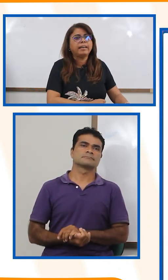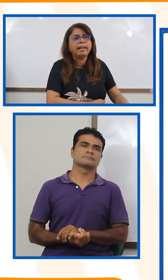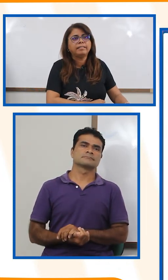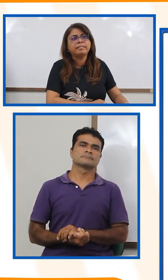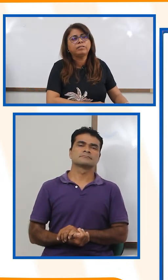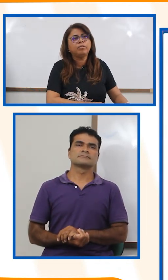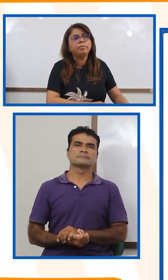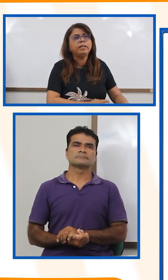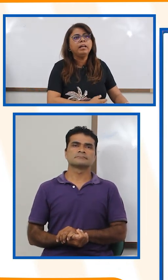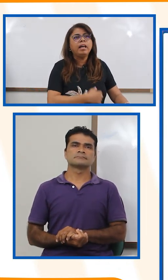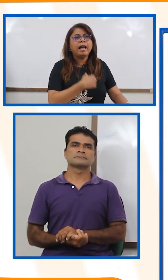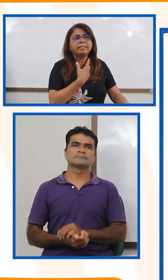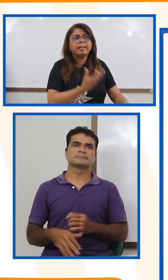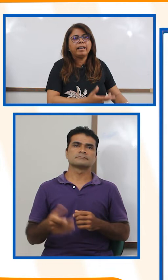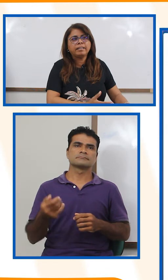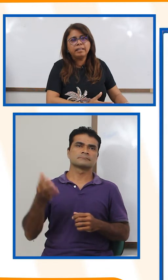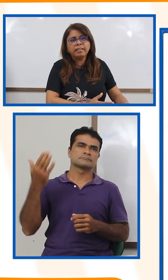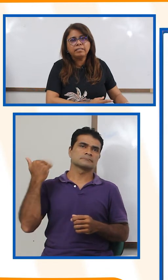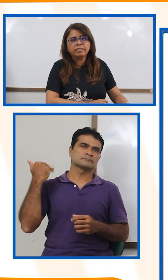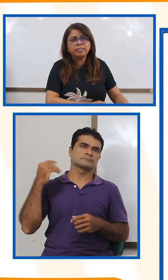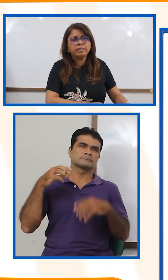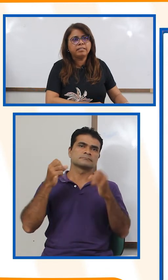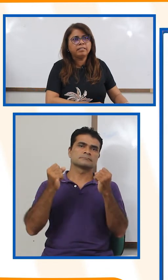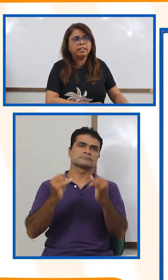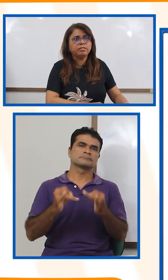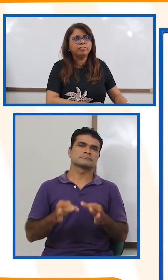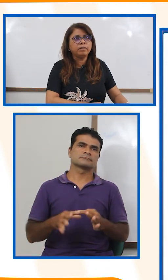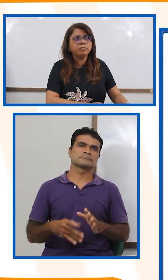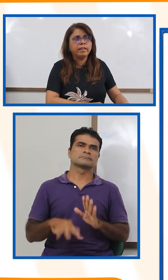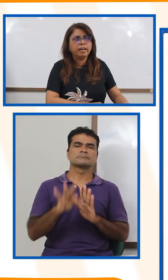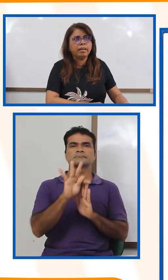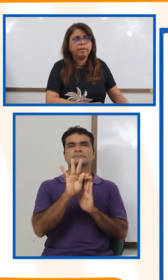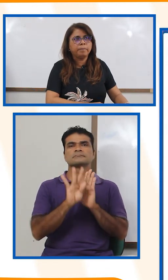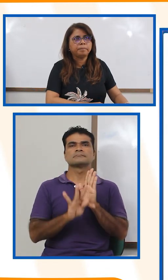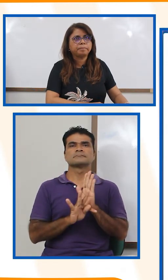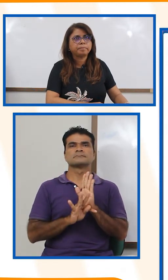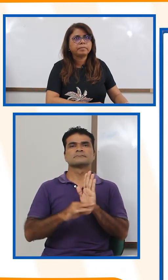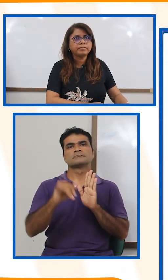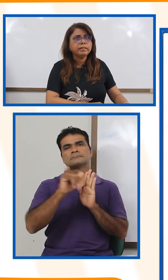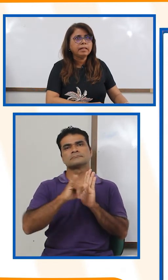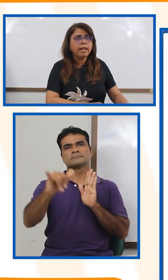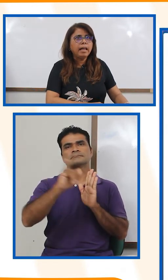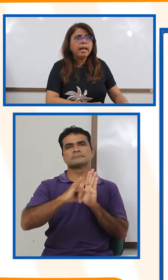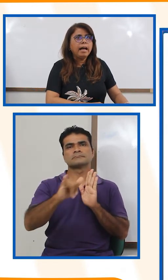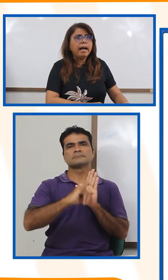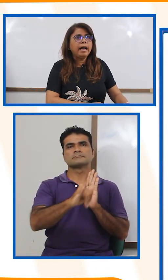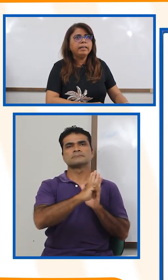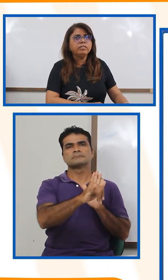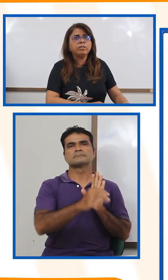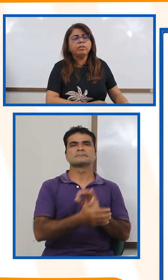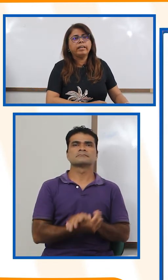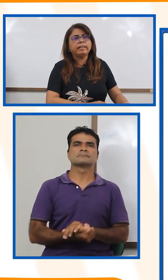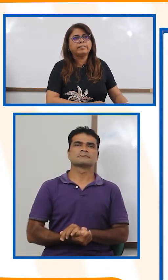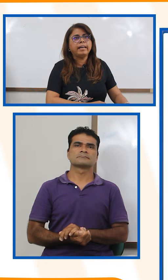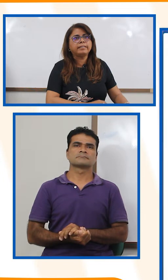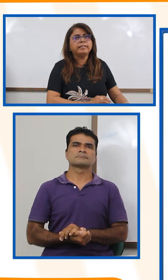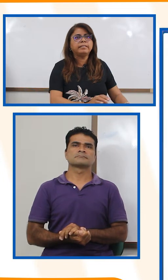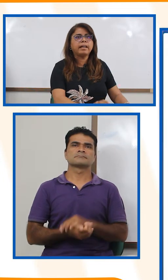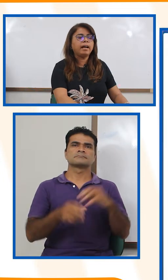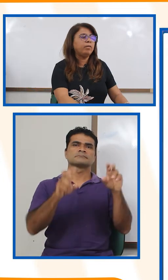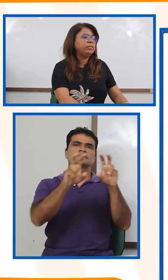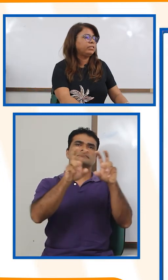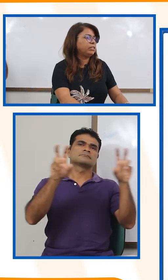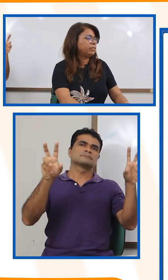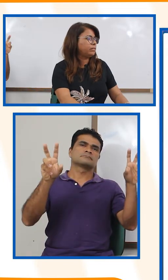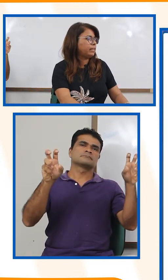ali atrás sobre as características desse texto. Então vamos ver aqui, ó. Aí onde eu coloquei a seta